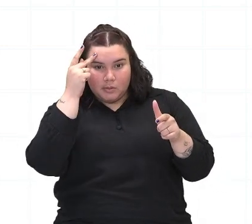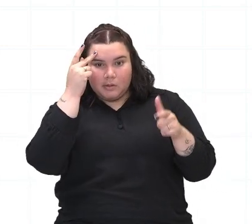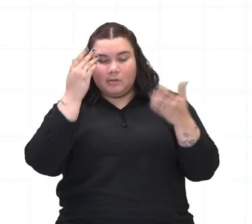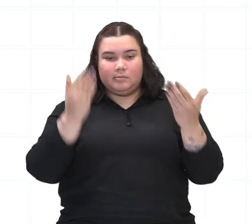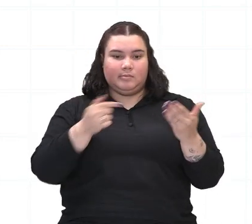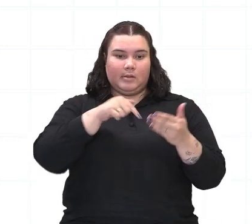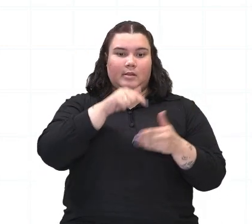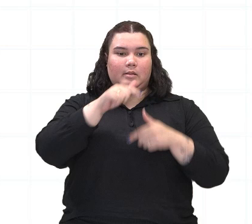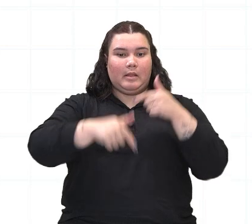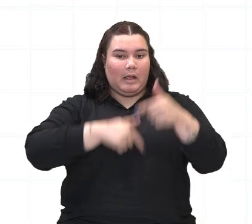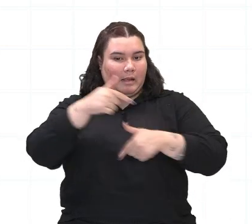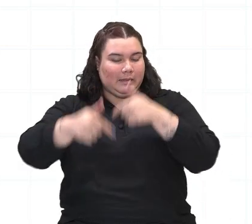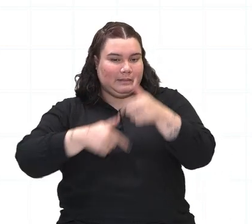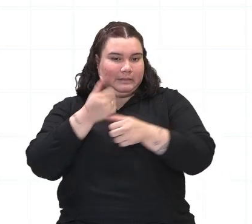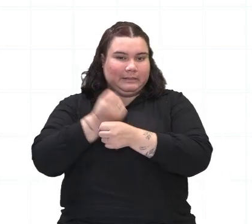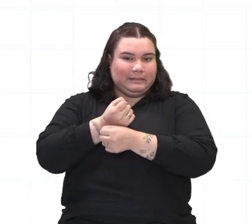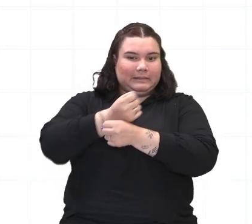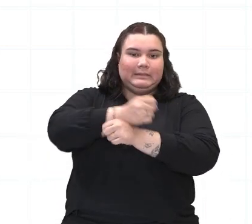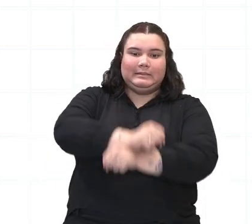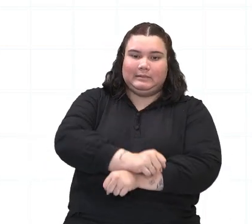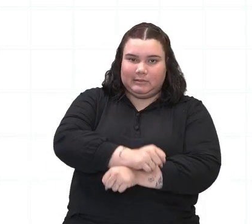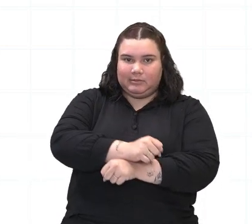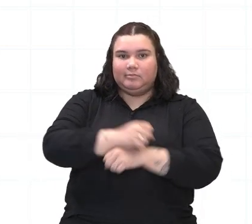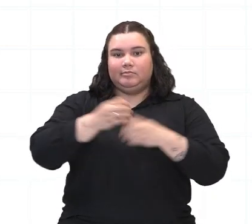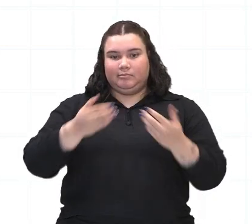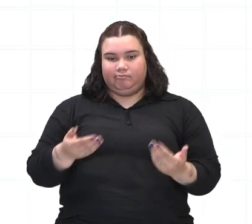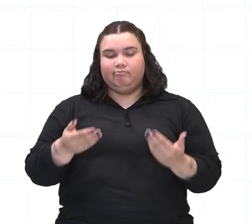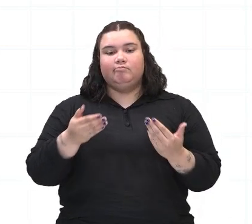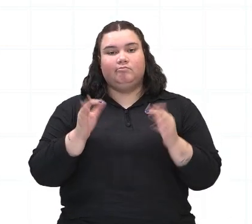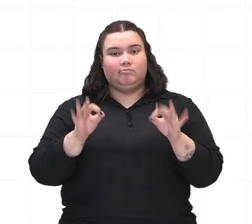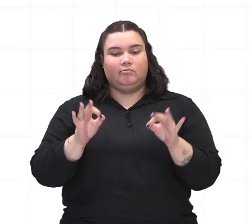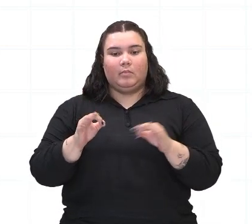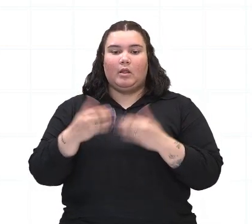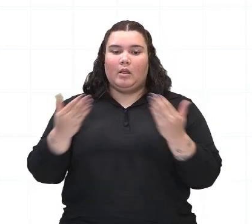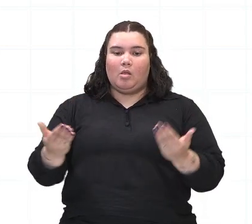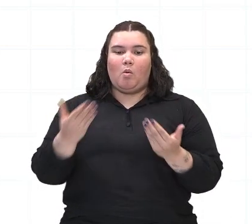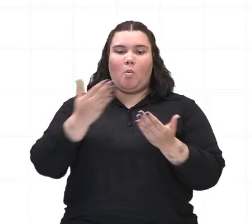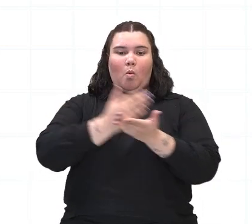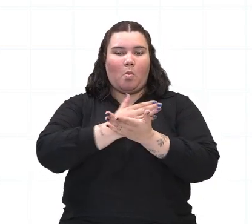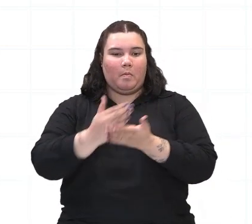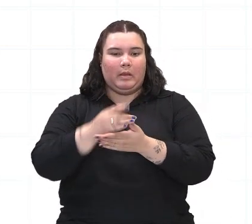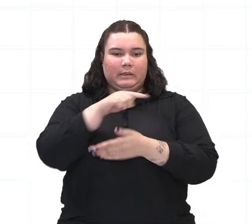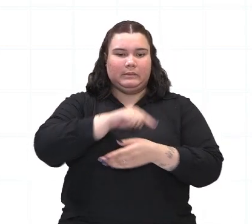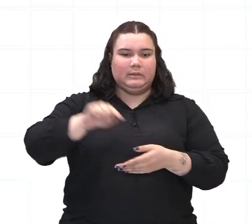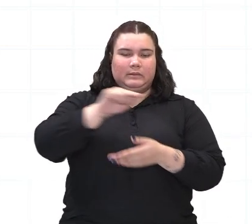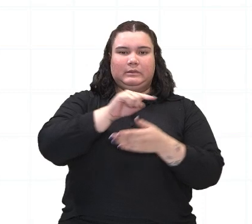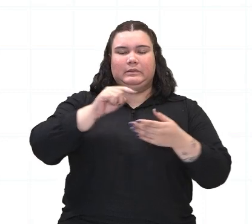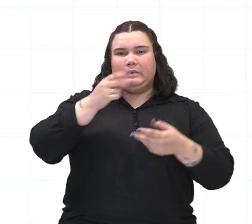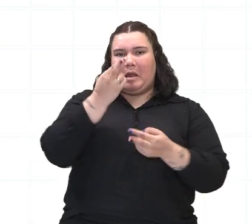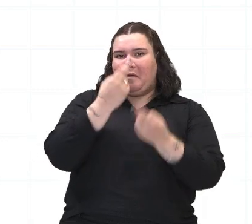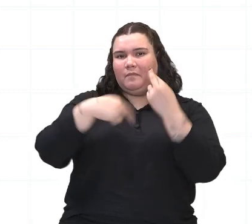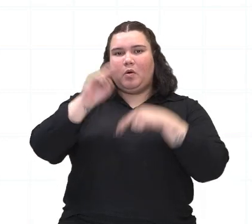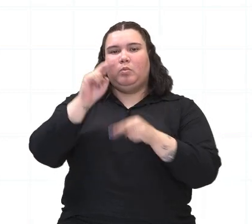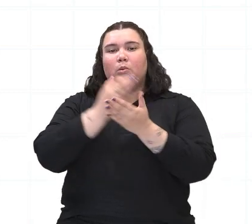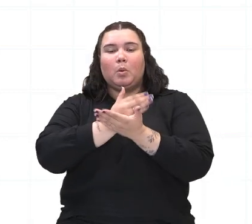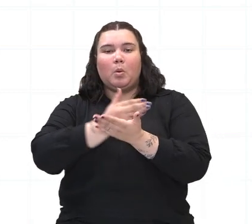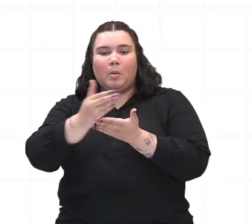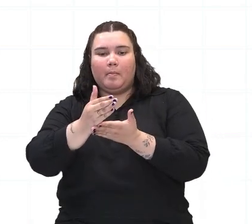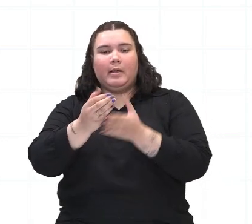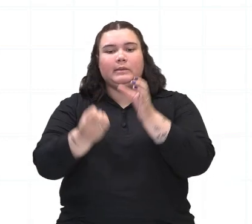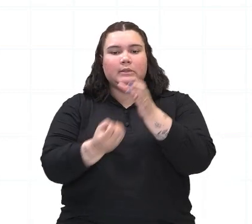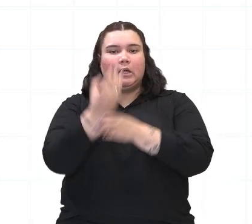tiveram as suas jornadas aumentadas consideravelmente o que gerou revoltas e deu início ao surgimento